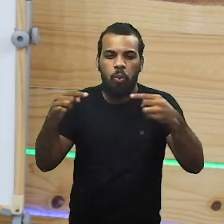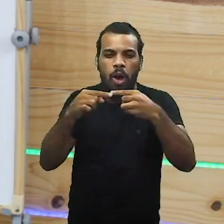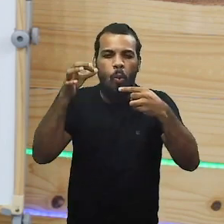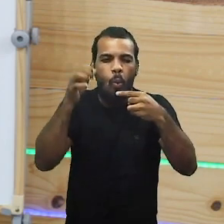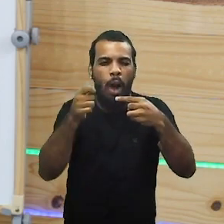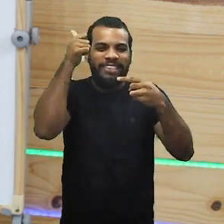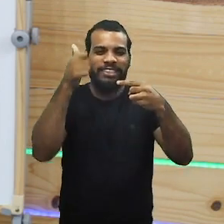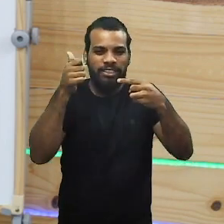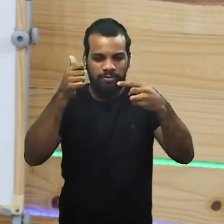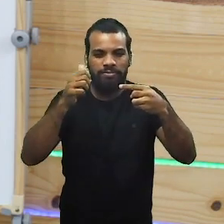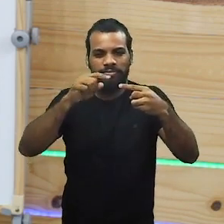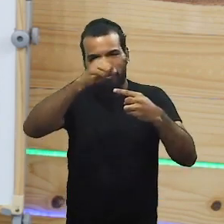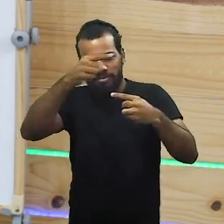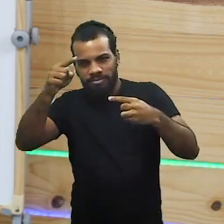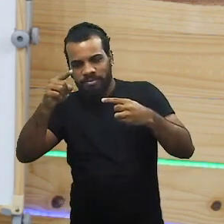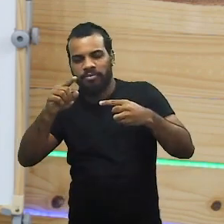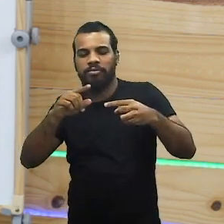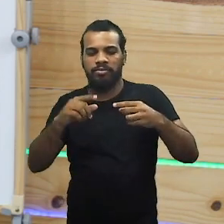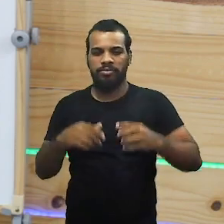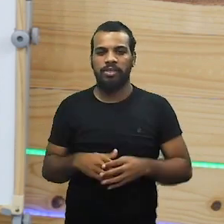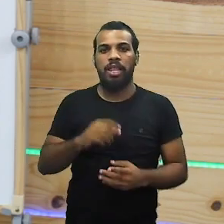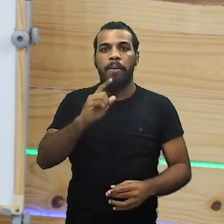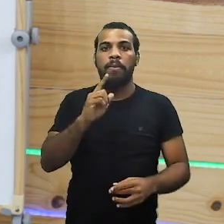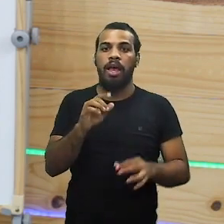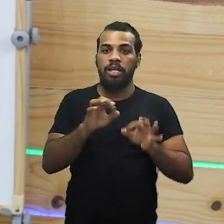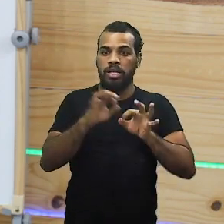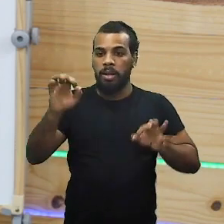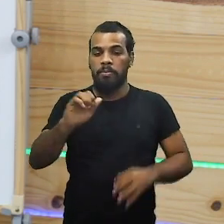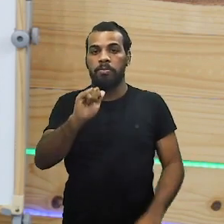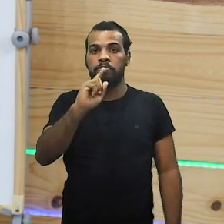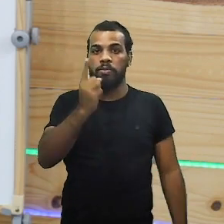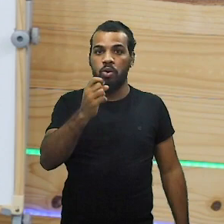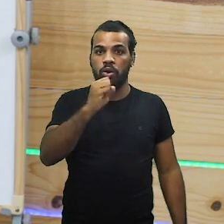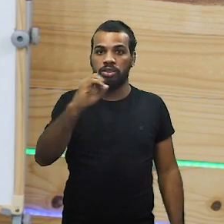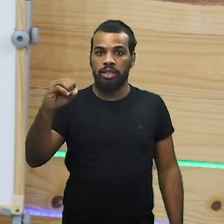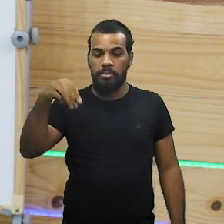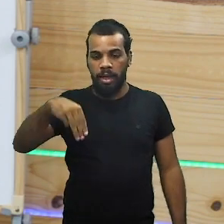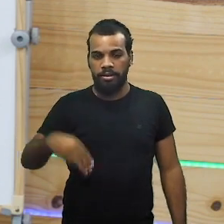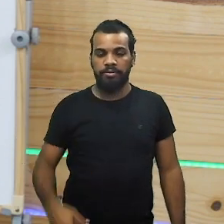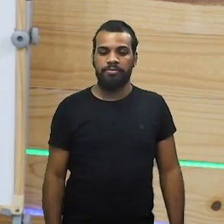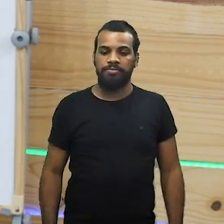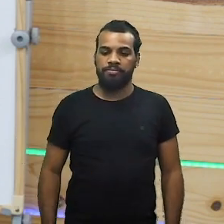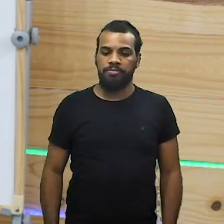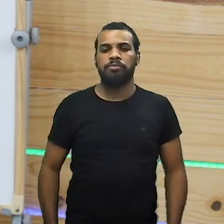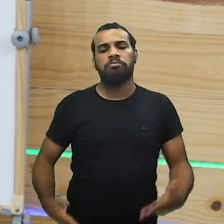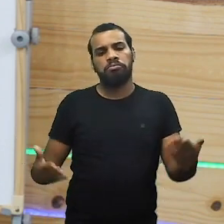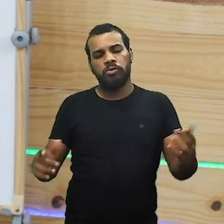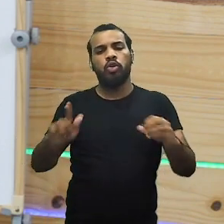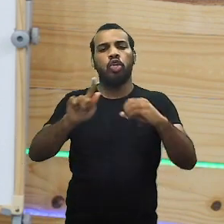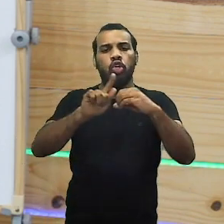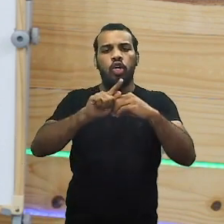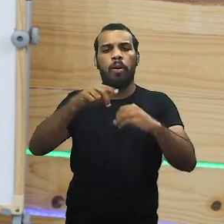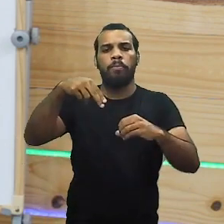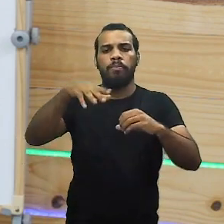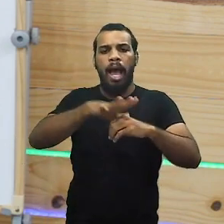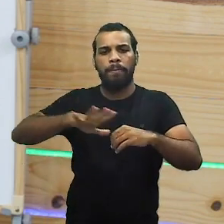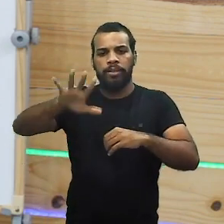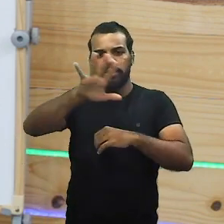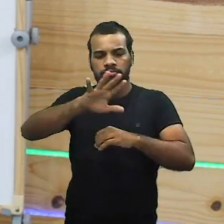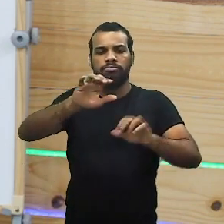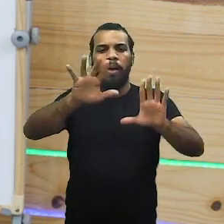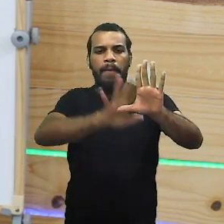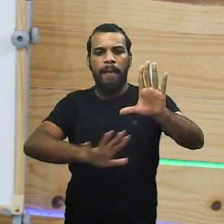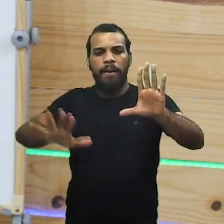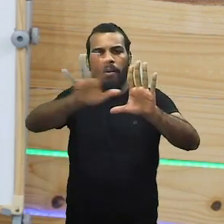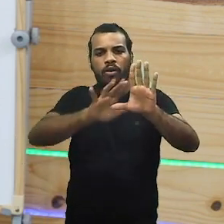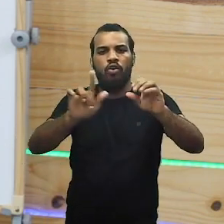distância de aproximadamente 1.800 metros, beleza? E se você quiser ir lá no Google Maps para tentar ver, calculando a